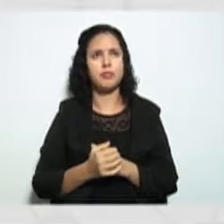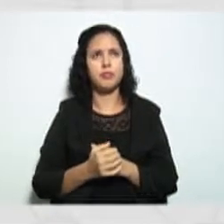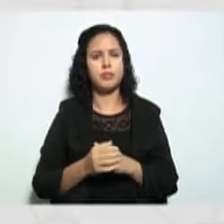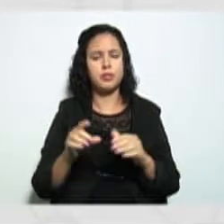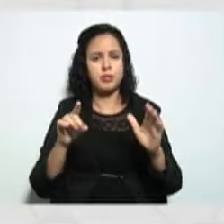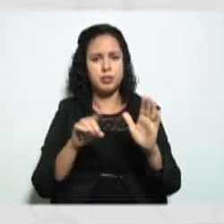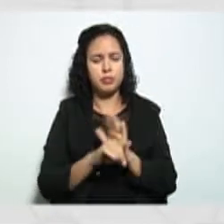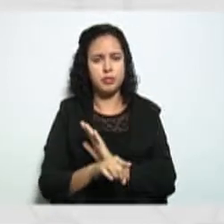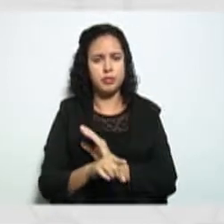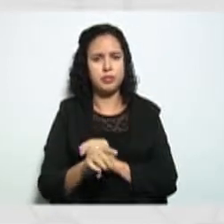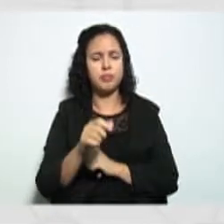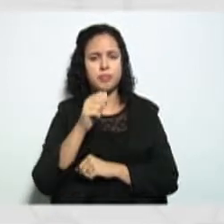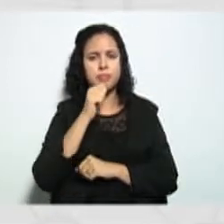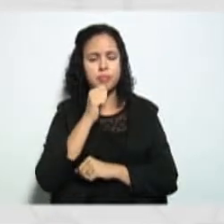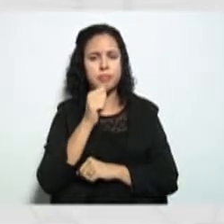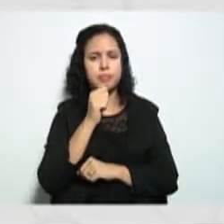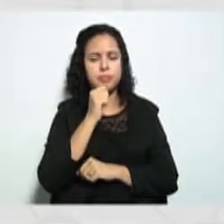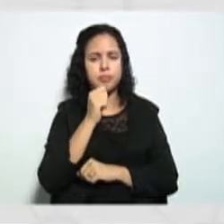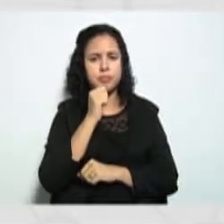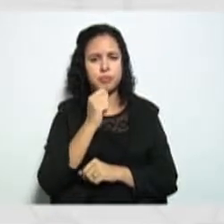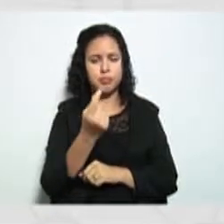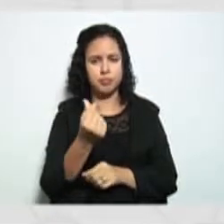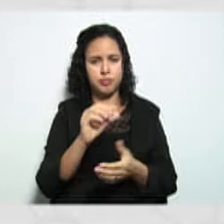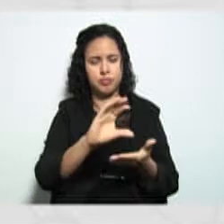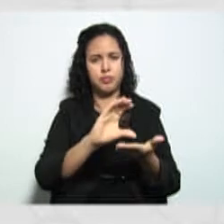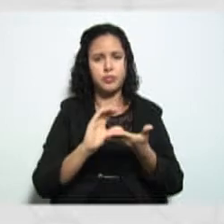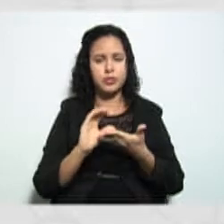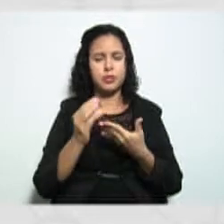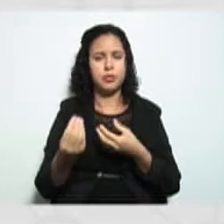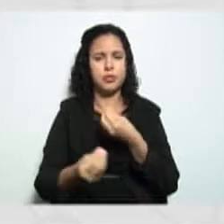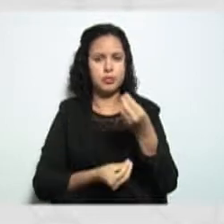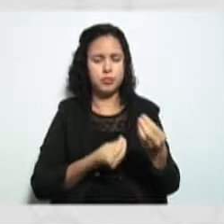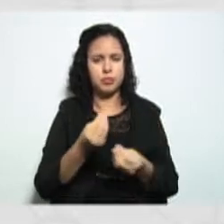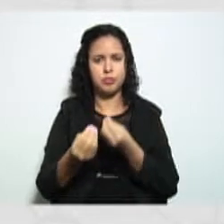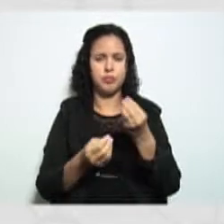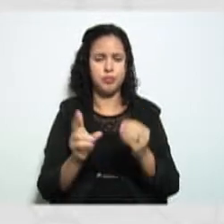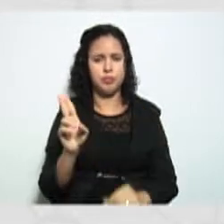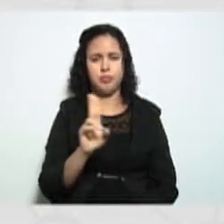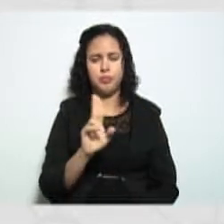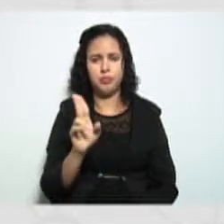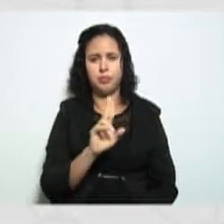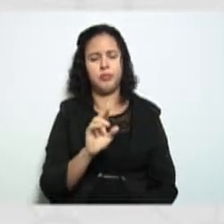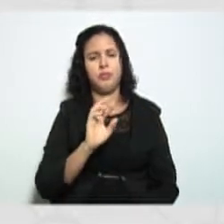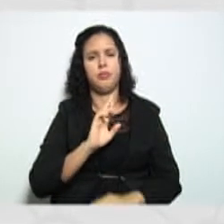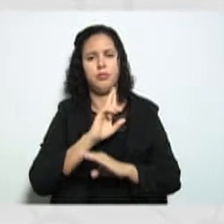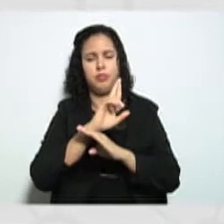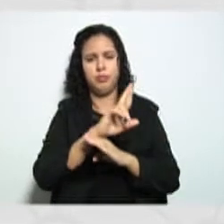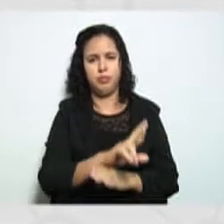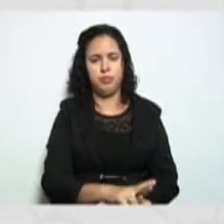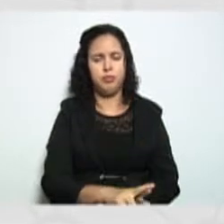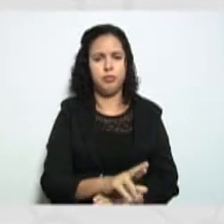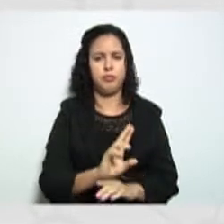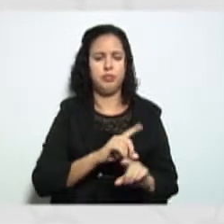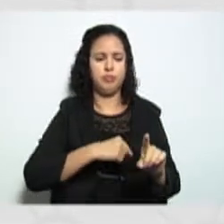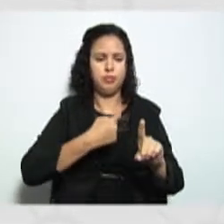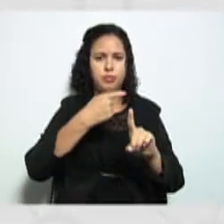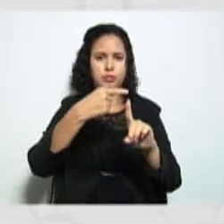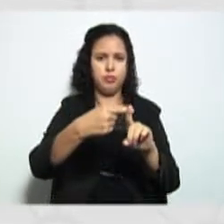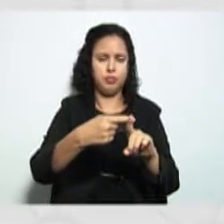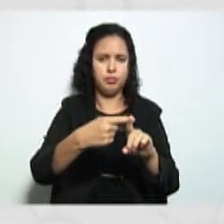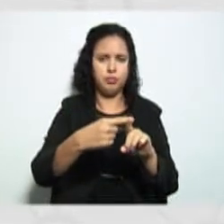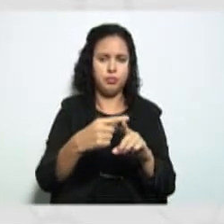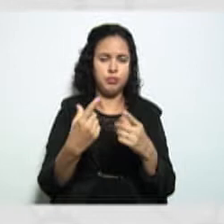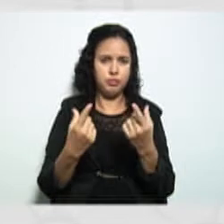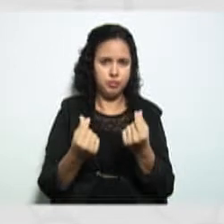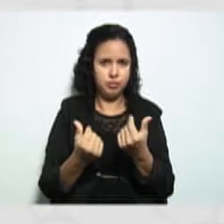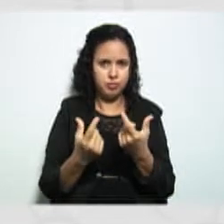pergunta, se não há fins lucrativos, como que a gente chama os resultados positivos? Como